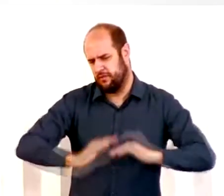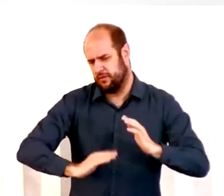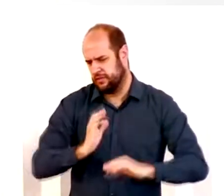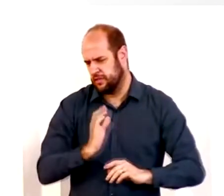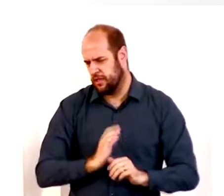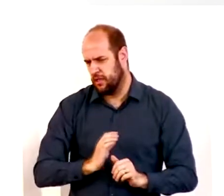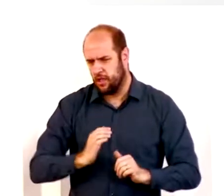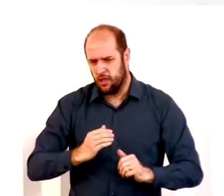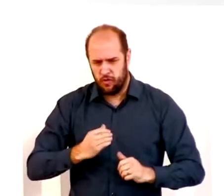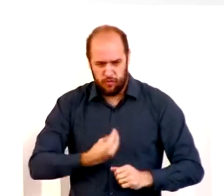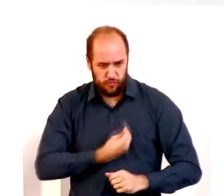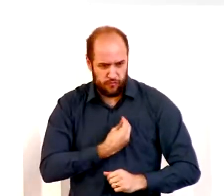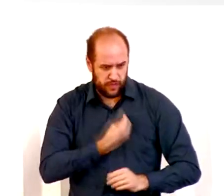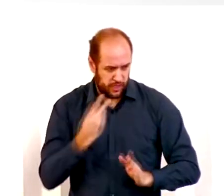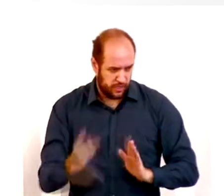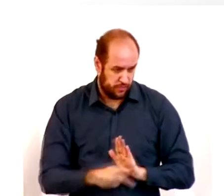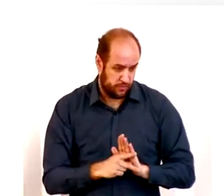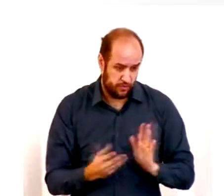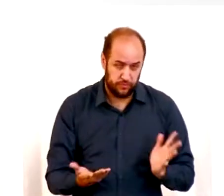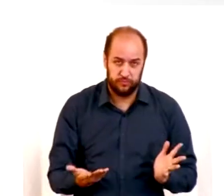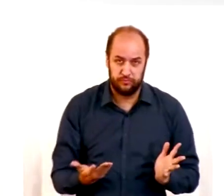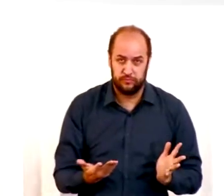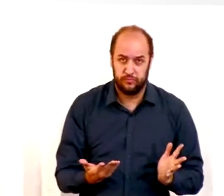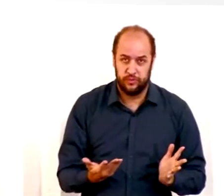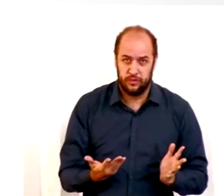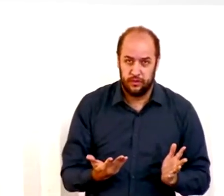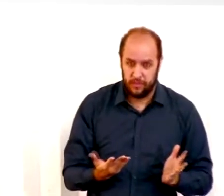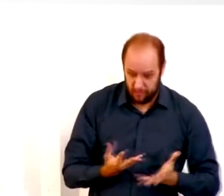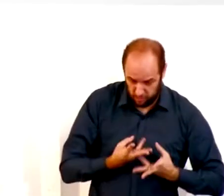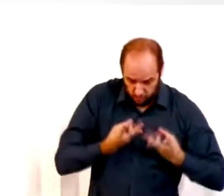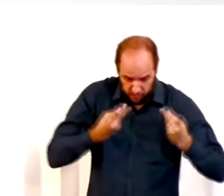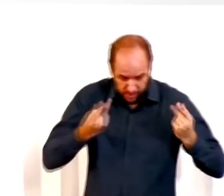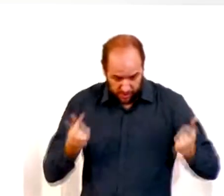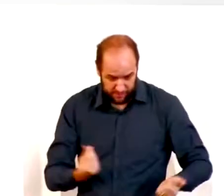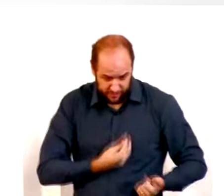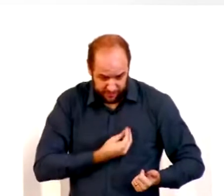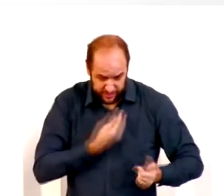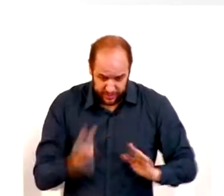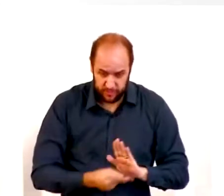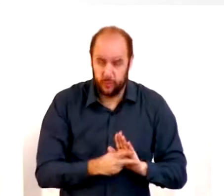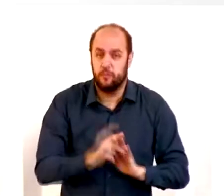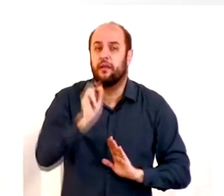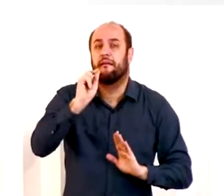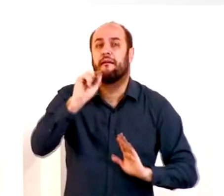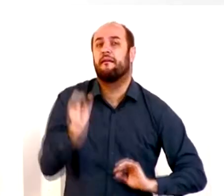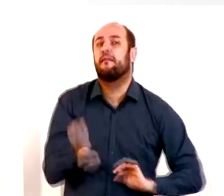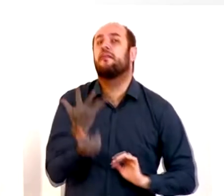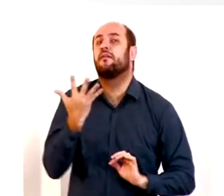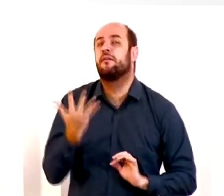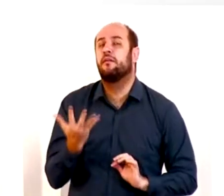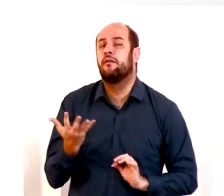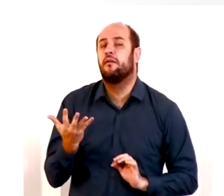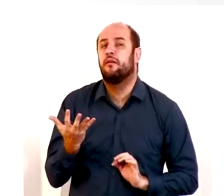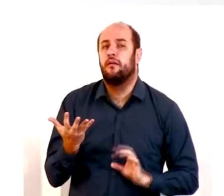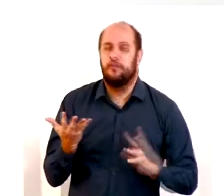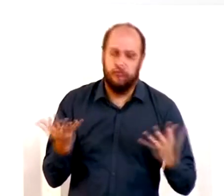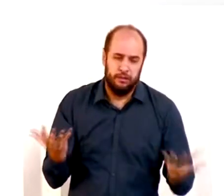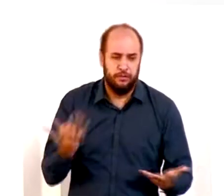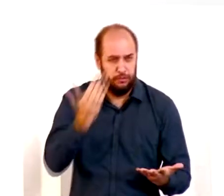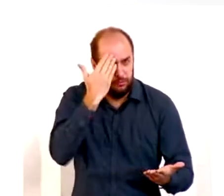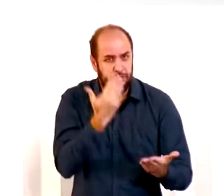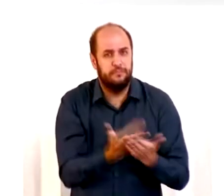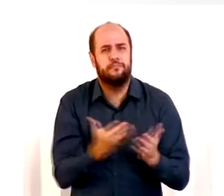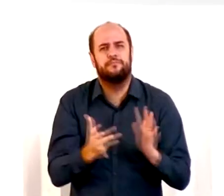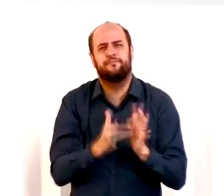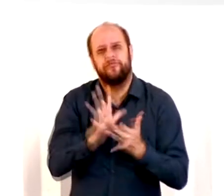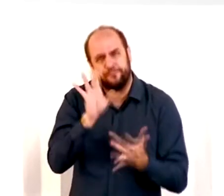na sua própria vida? Os membros, os professos, aqueles que creem em Jesus Cristo, aqueles que sabem que Deus está